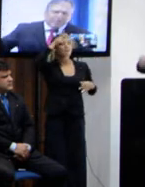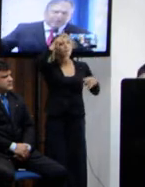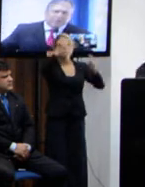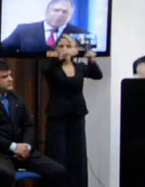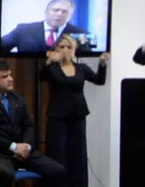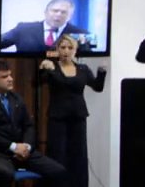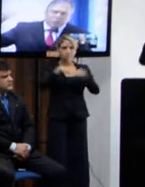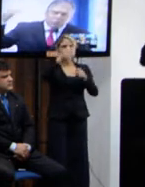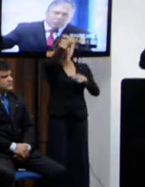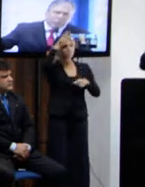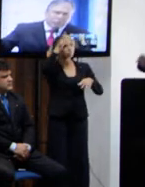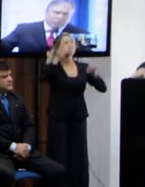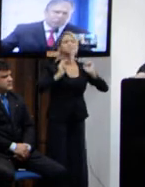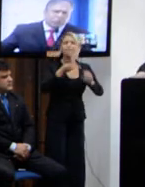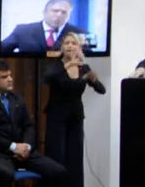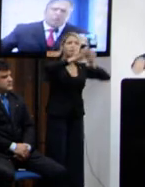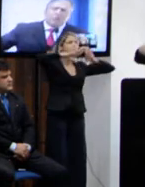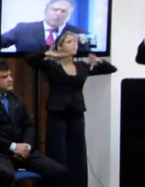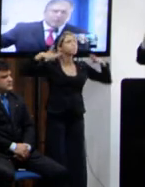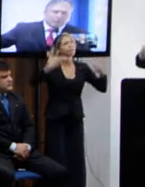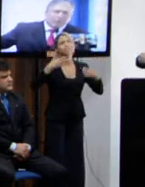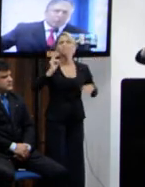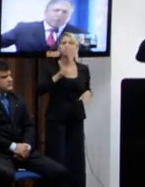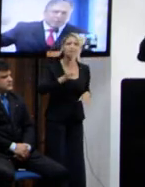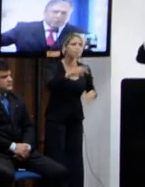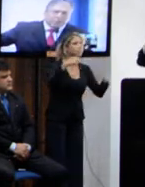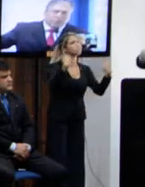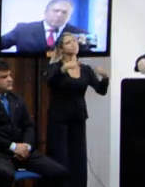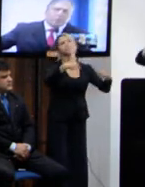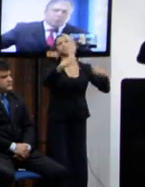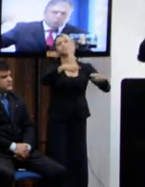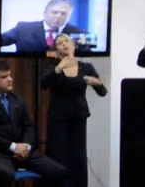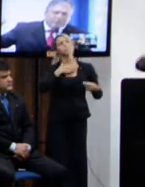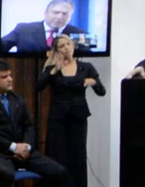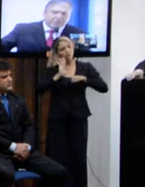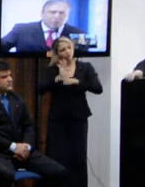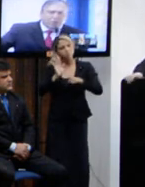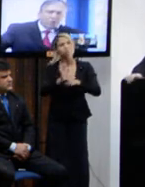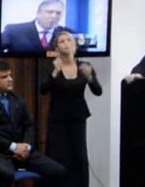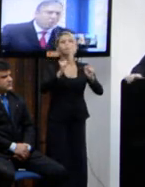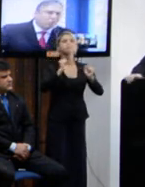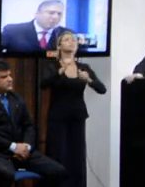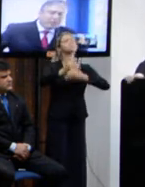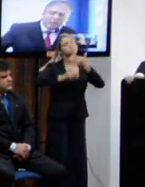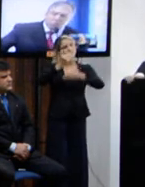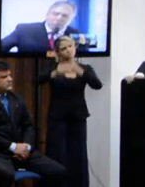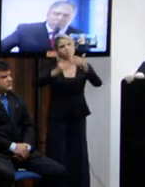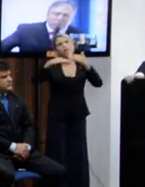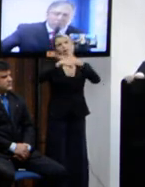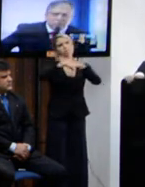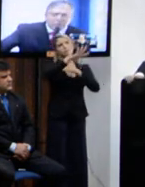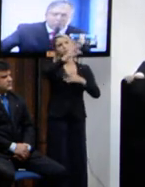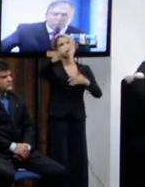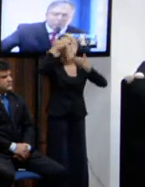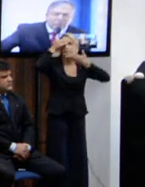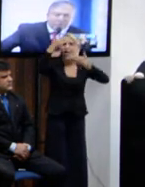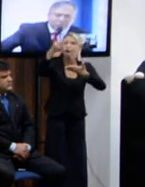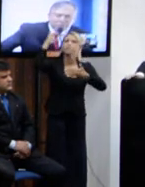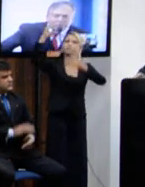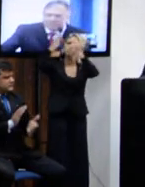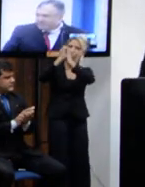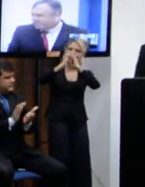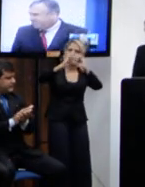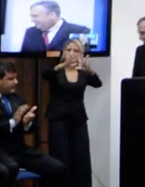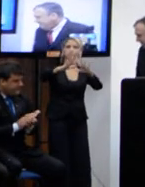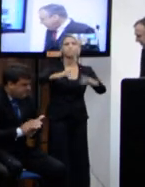sempre aberta a todas as indicações que sejam para que a gente possa construir uma cidade melhor. Muito obrigado a todos, fiquem com Deus, que Deus nos